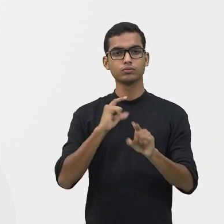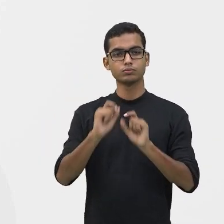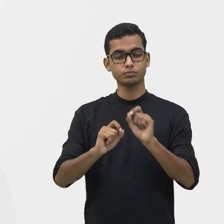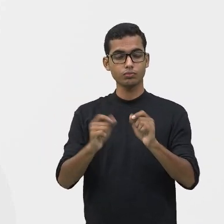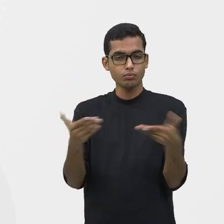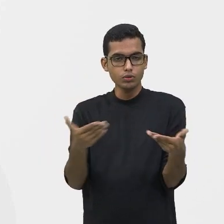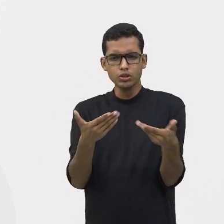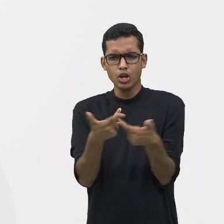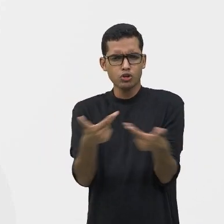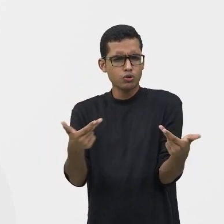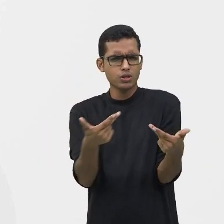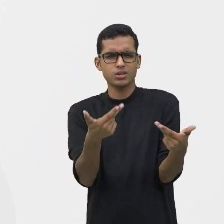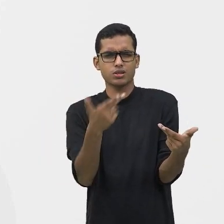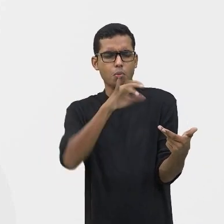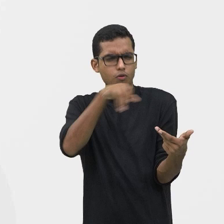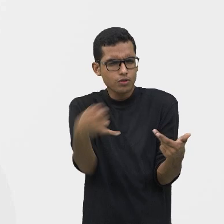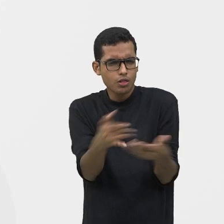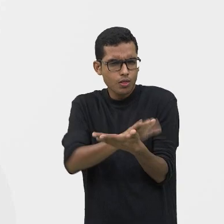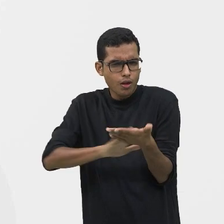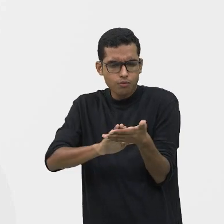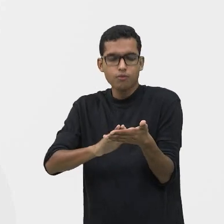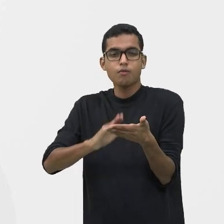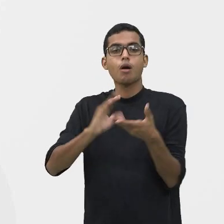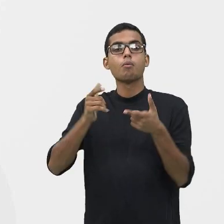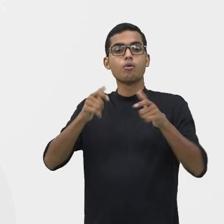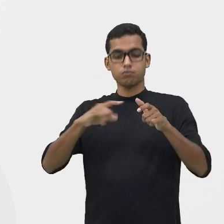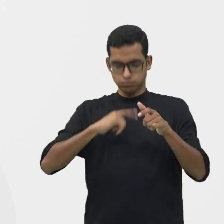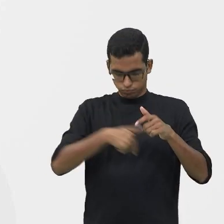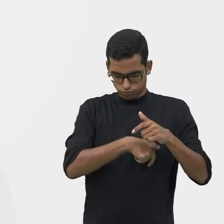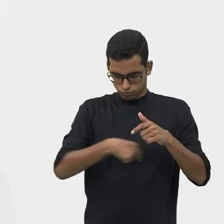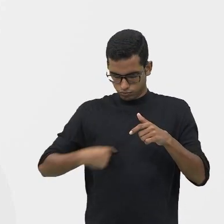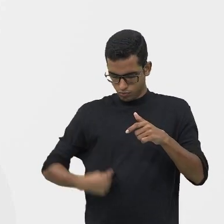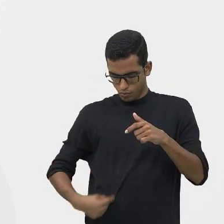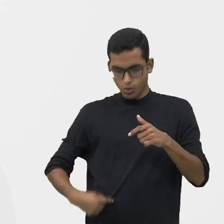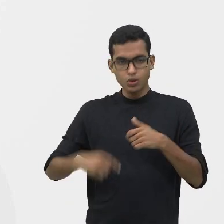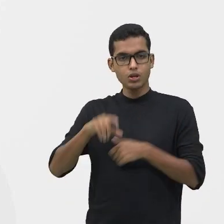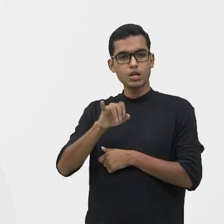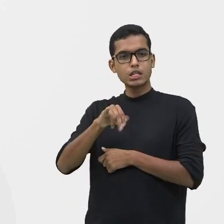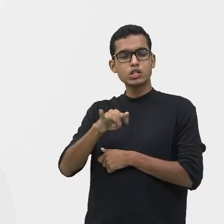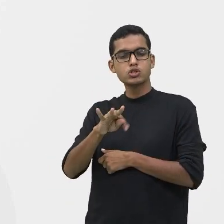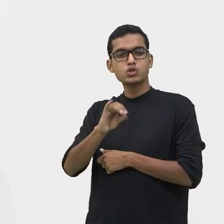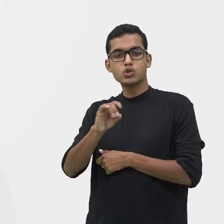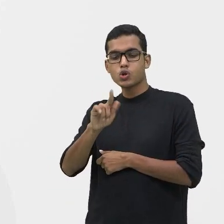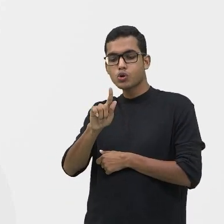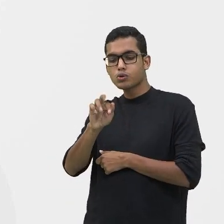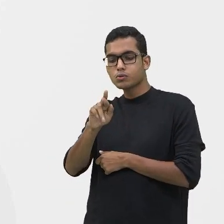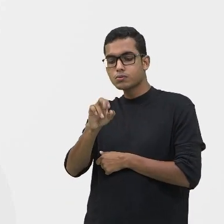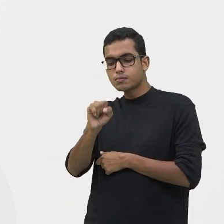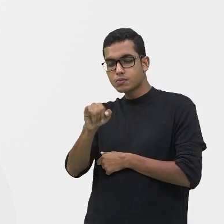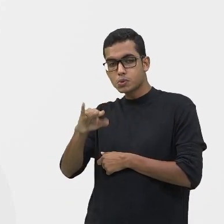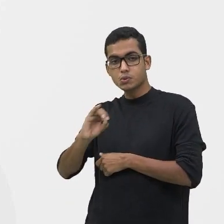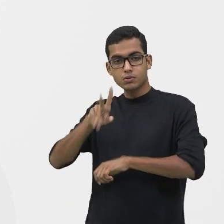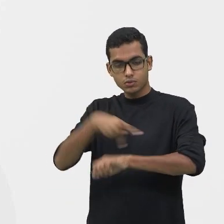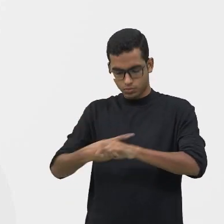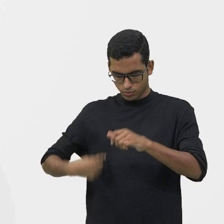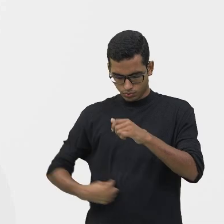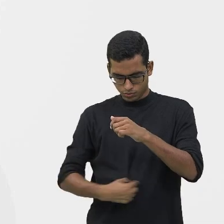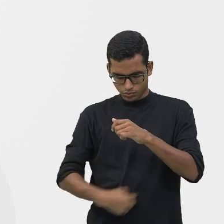ser transformado em fezes. E o intestino delgado também vai reabsorver água,